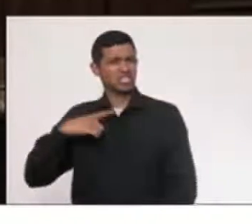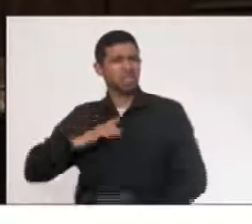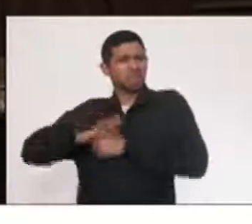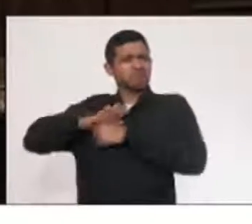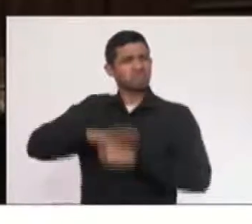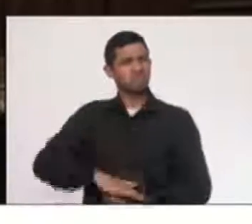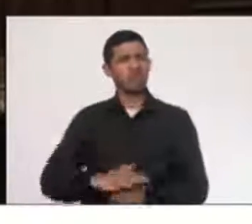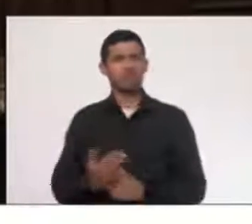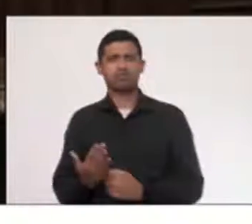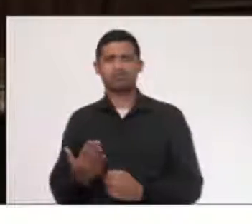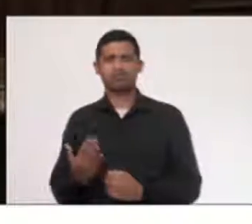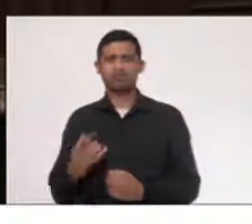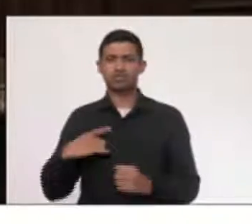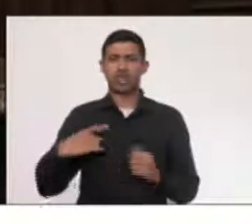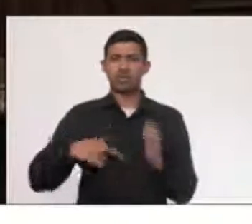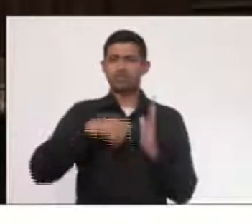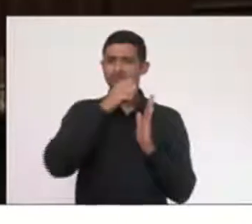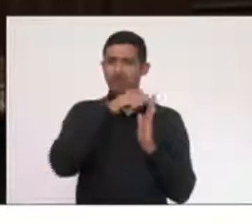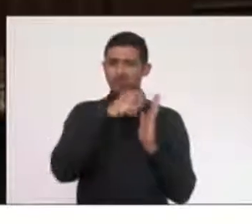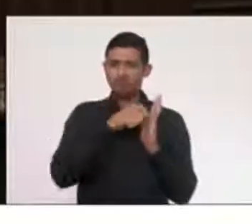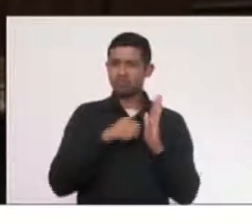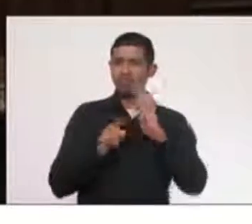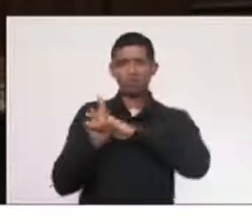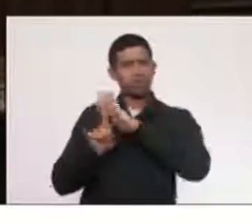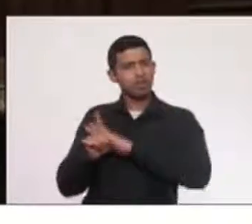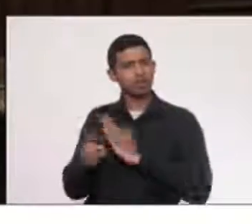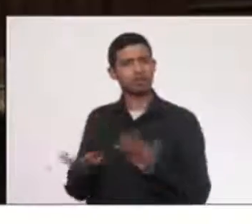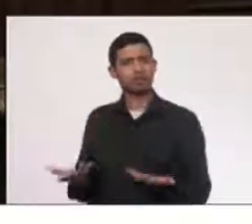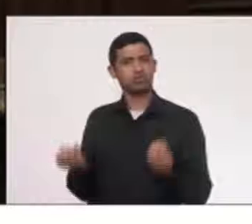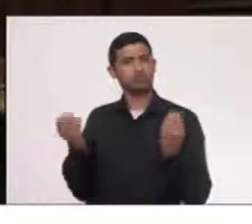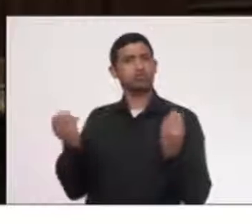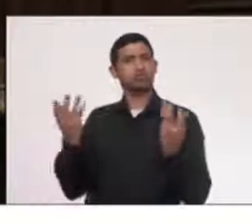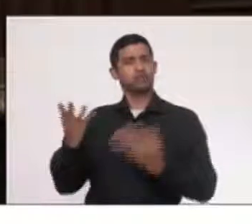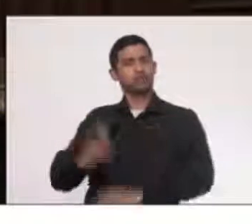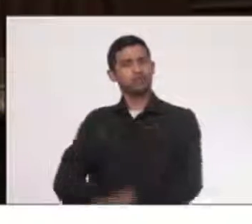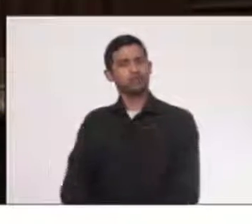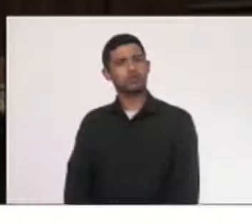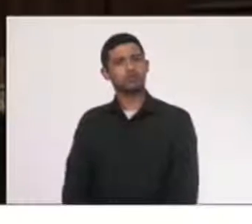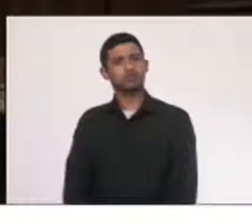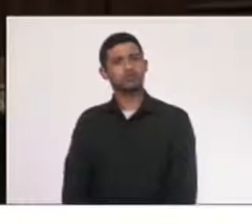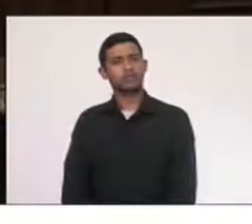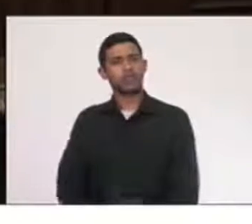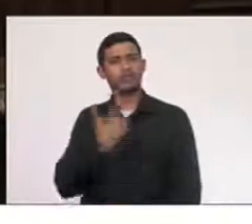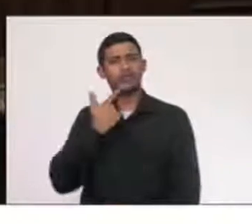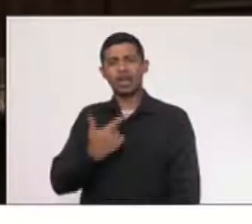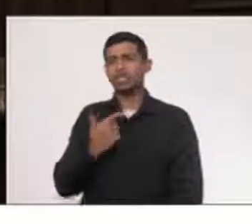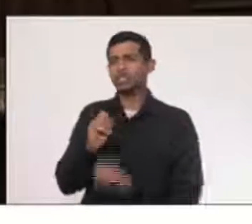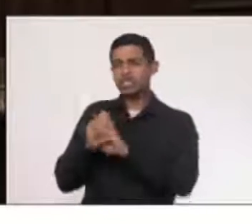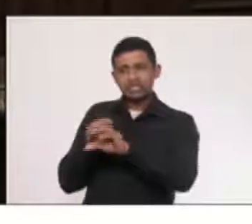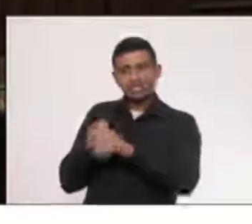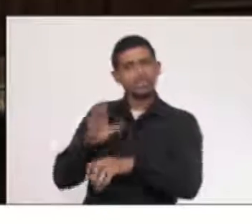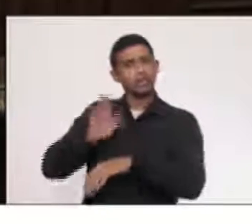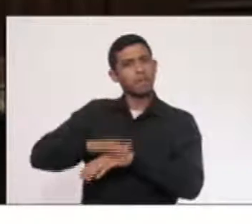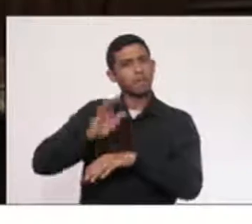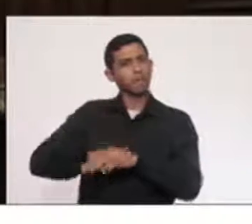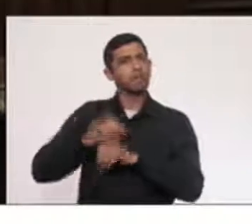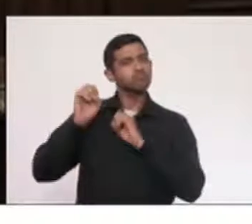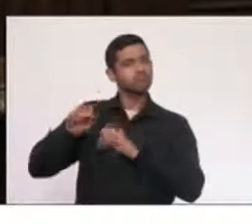do questionário de perguntas, veja, sobre ensino, sobre educação,